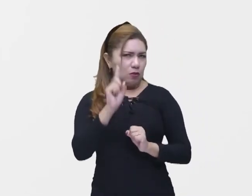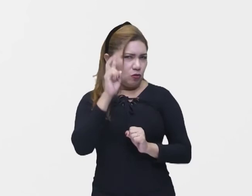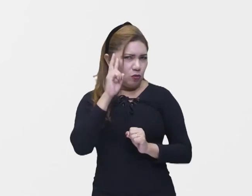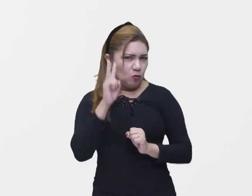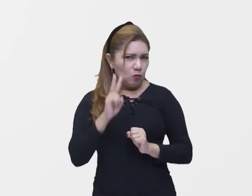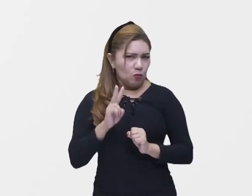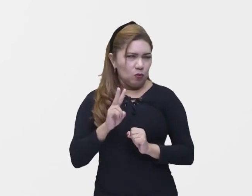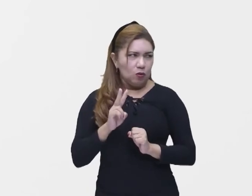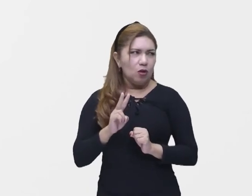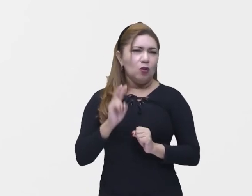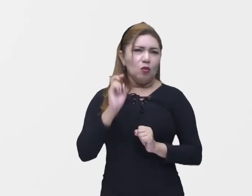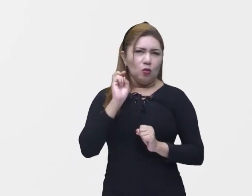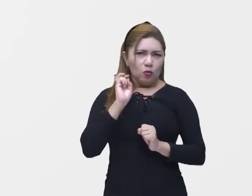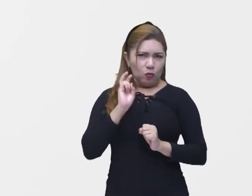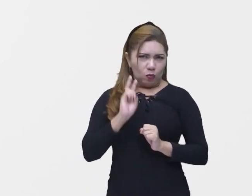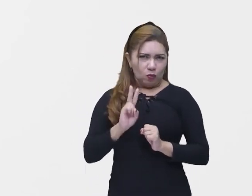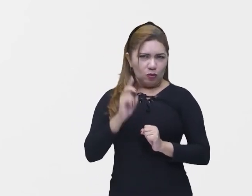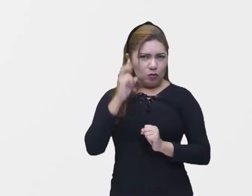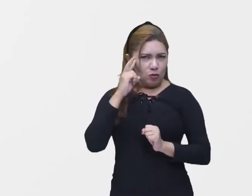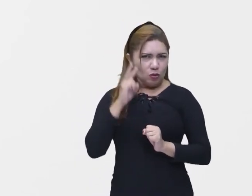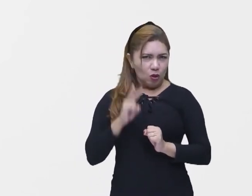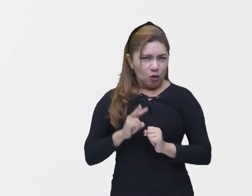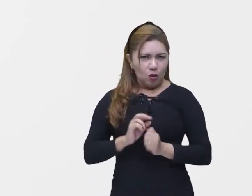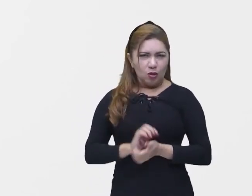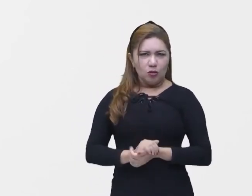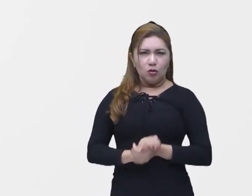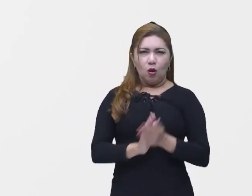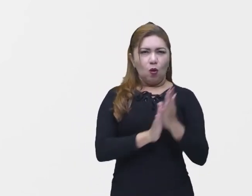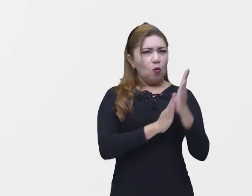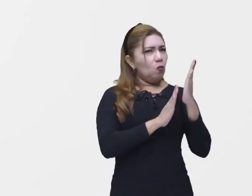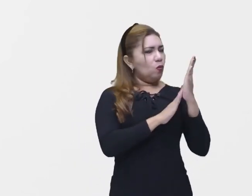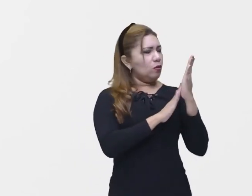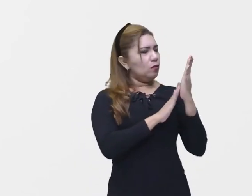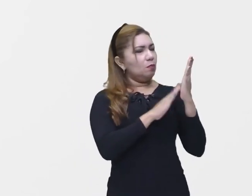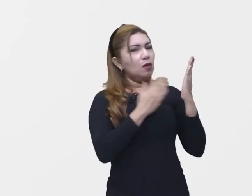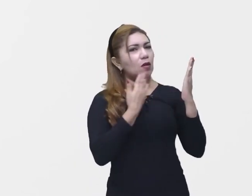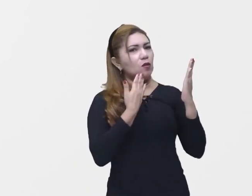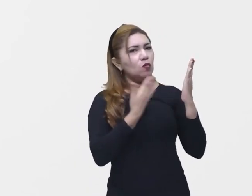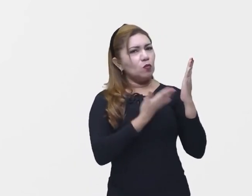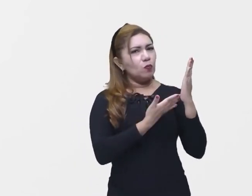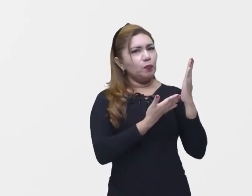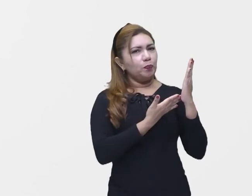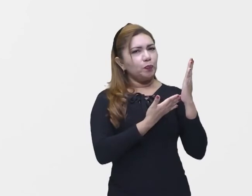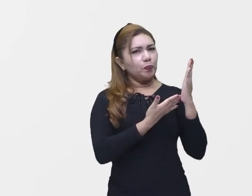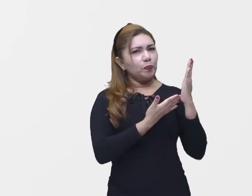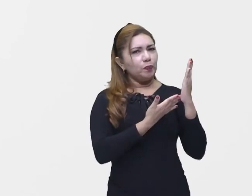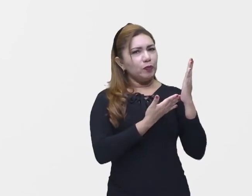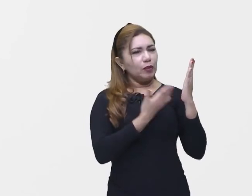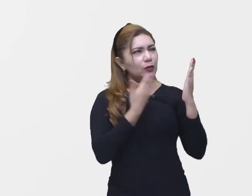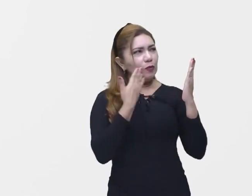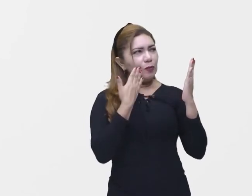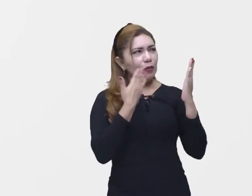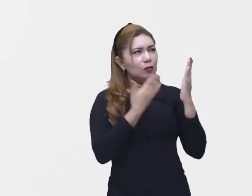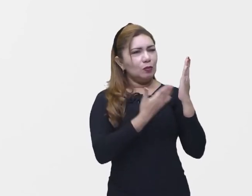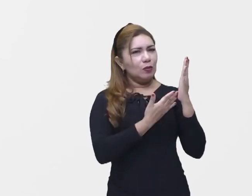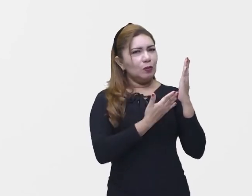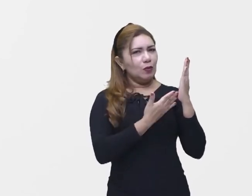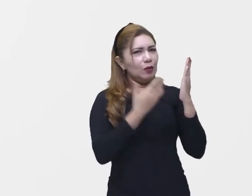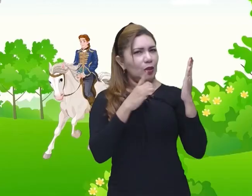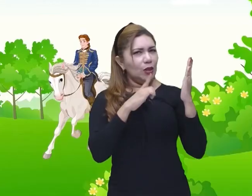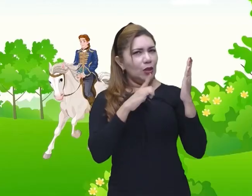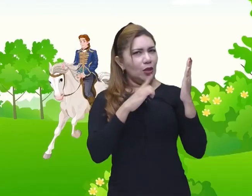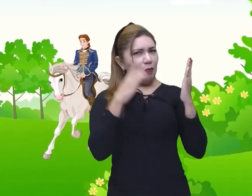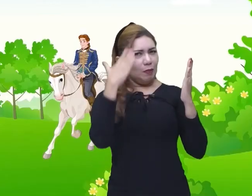o quê? Com o espelho? A Branca de Neve, né? Lembra lá? Espelho, espelho meu. Existe alguém